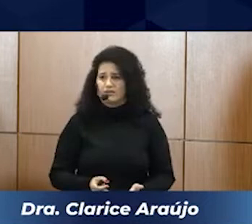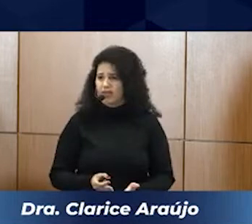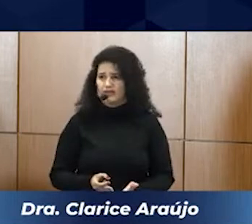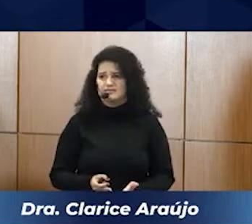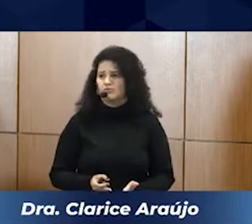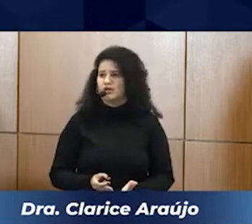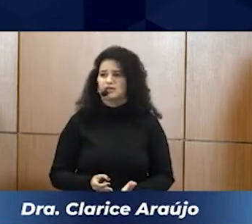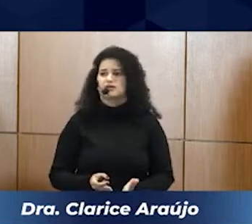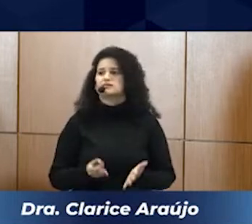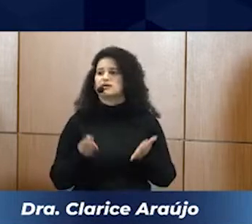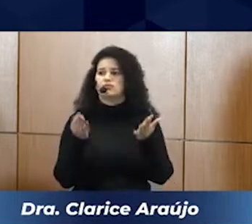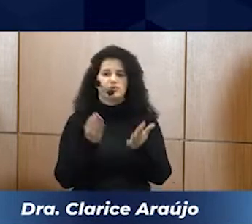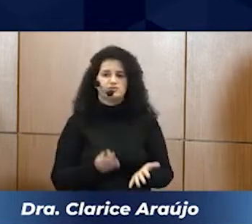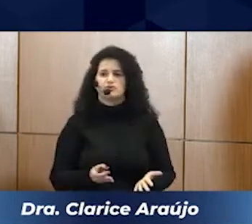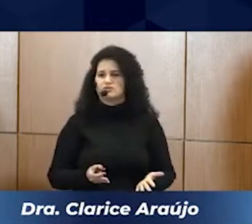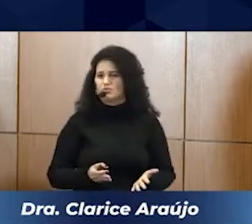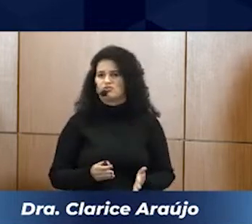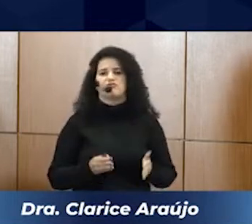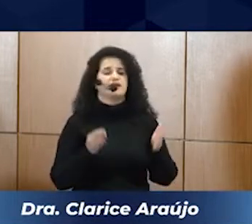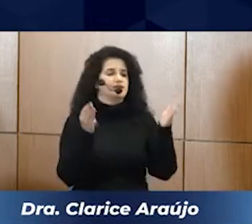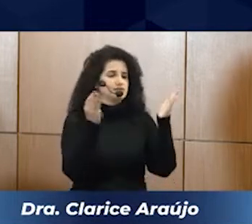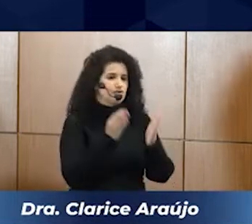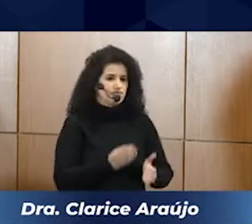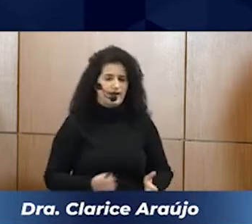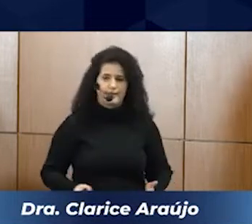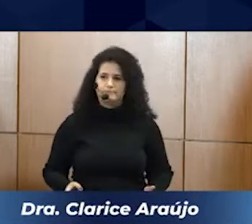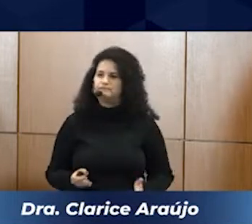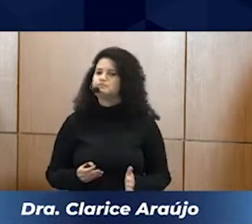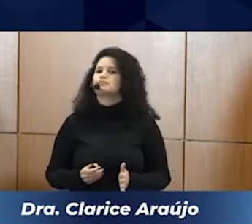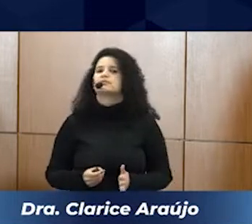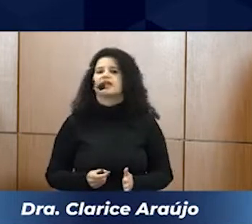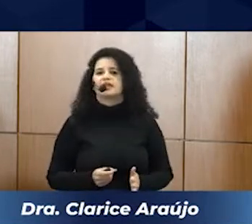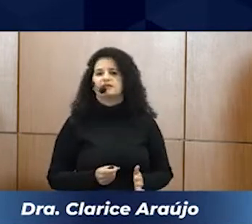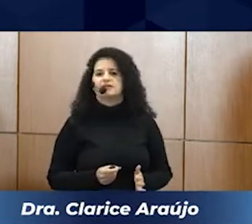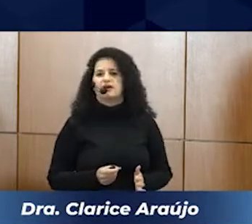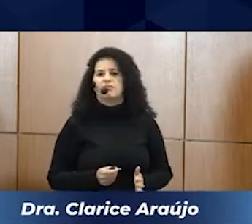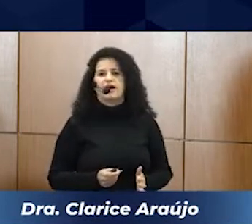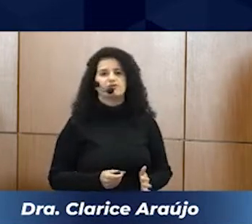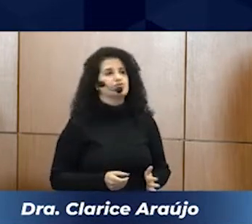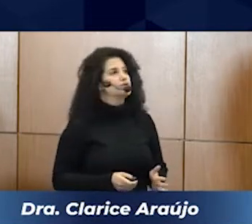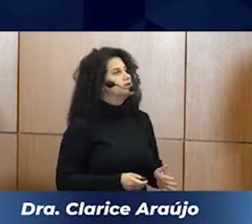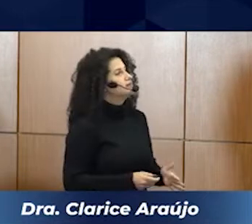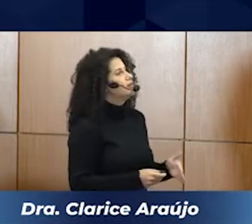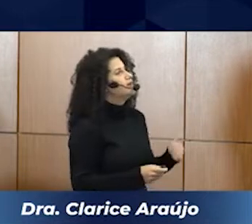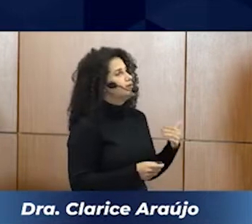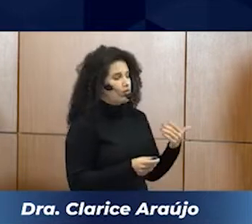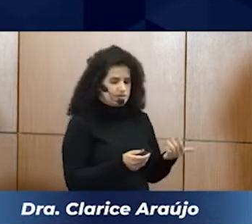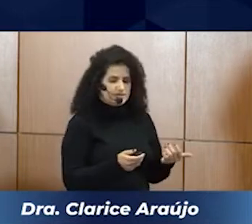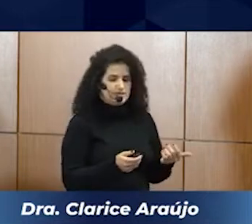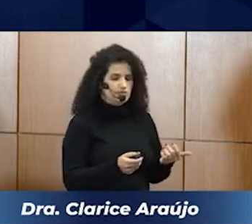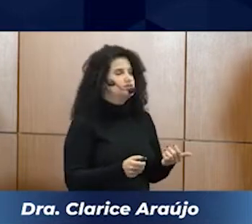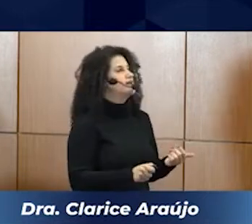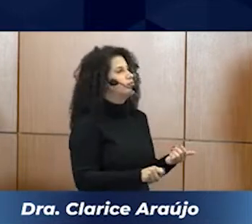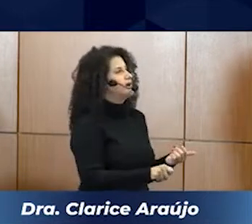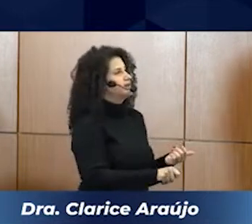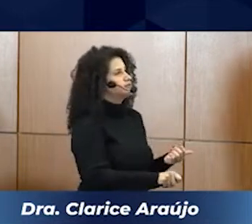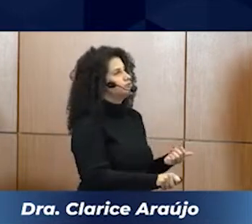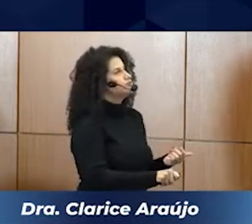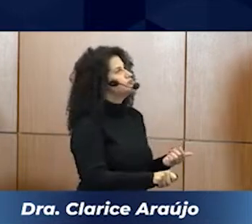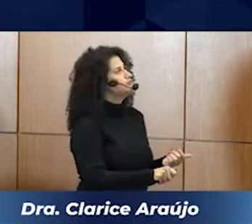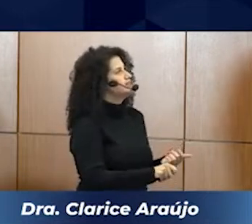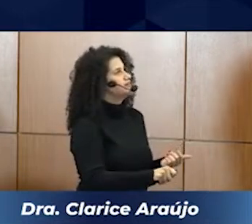que, né, assim, uma criança, uma pessoa desmotivada, ela só vai, né, ladeira abaixo. Então, eu consigo ter